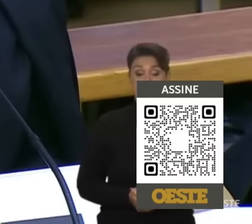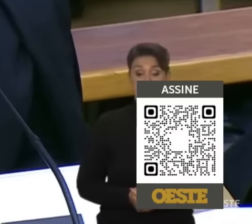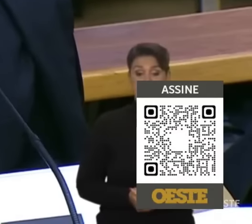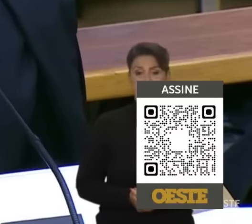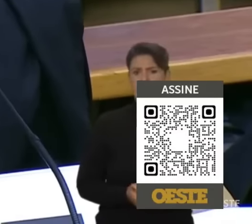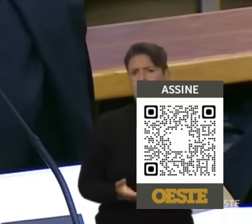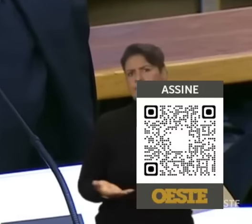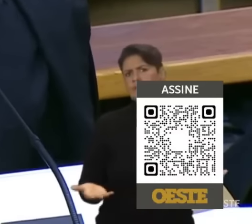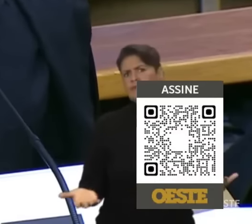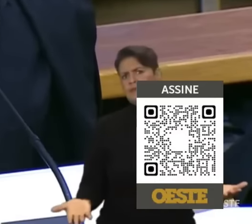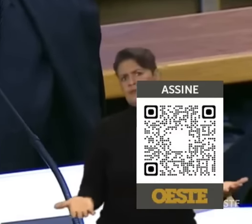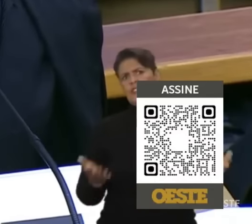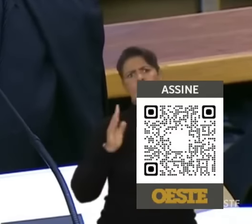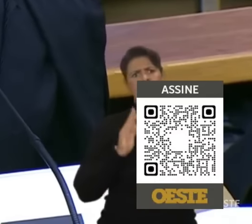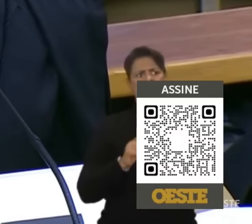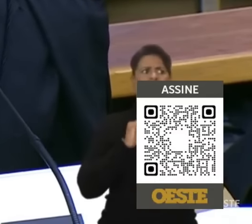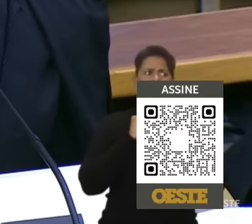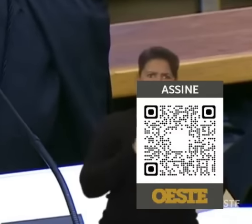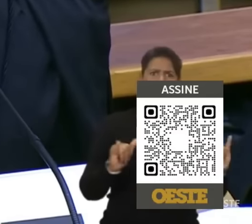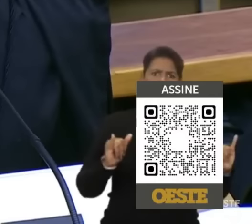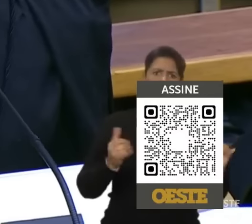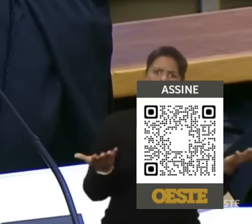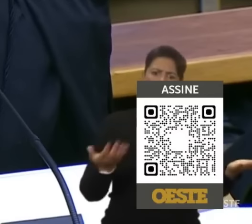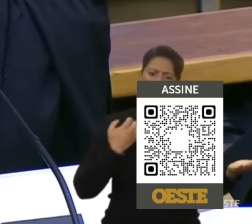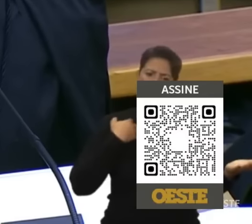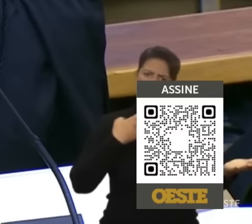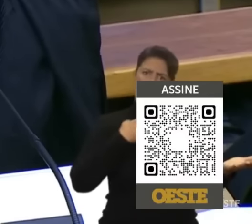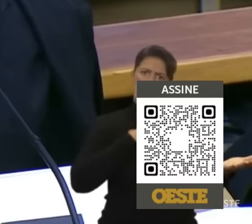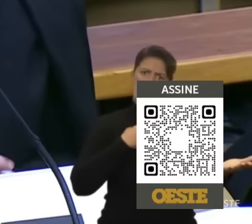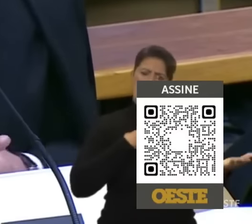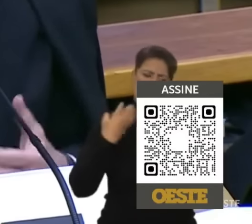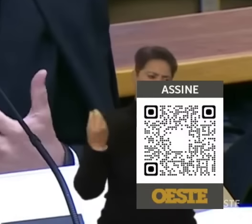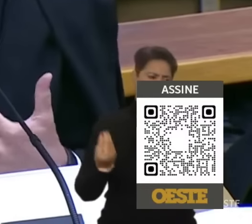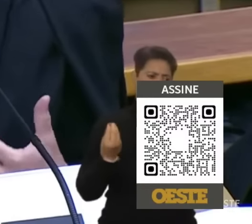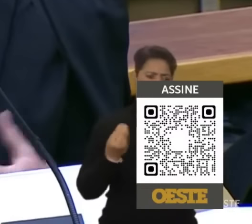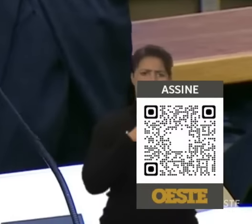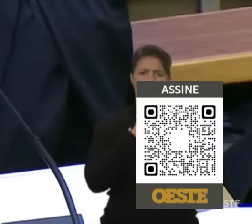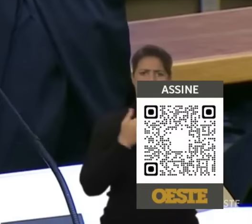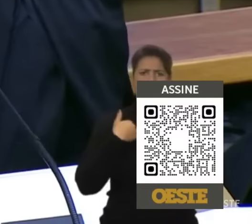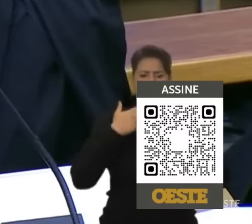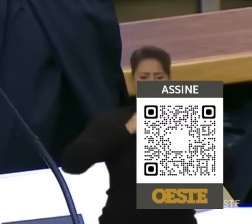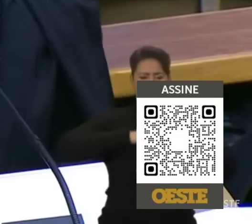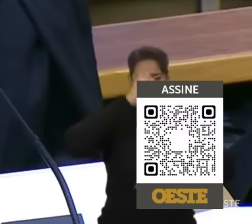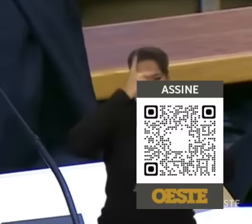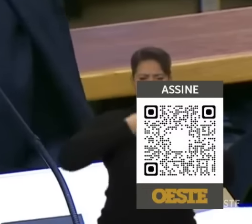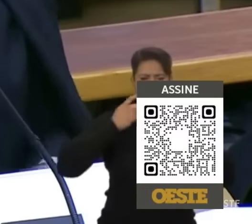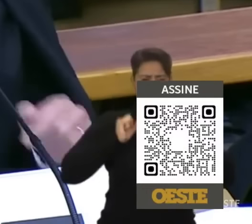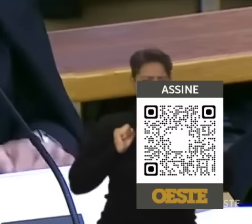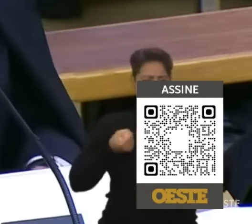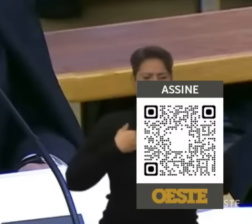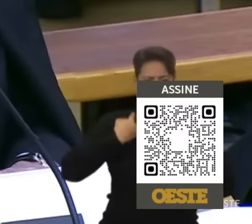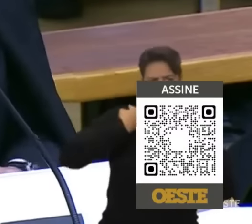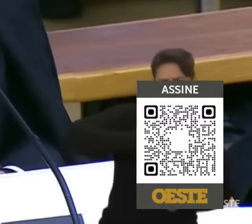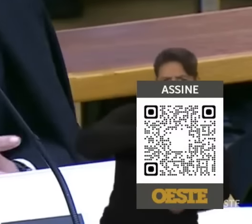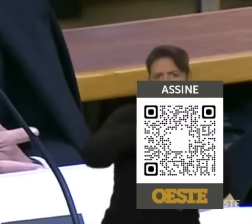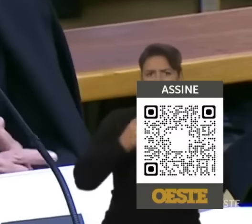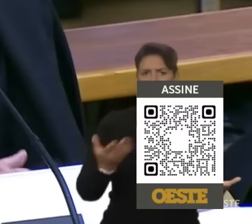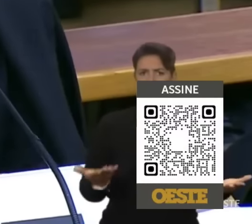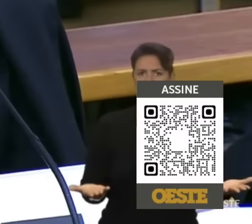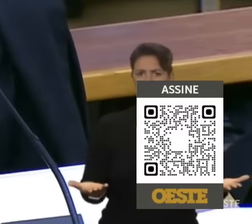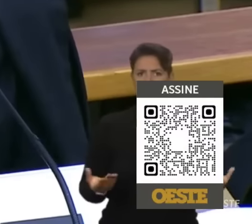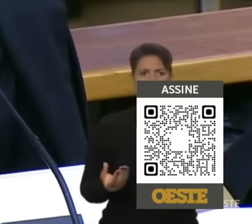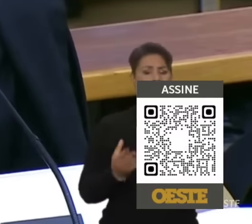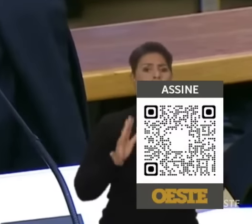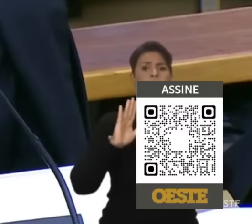esquizofrênico eu como presidente do Tribunal Superior Eleitoral me auto oficiar até porque como presidente do